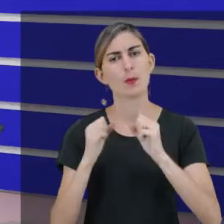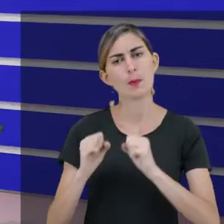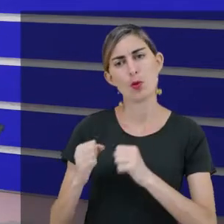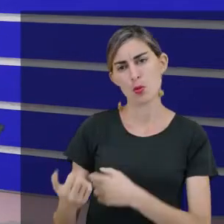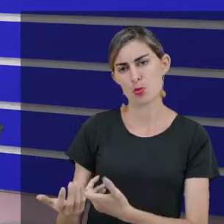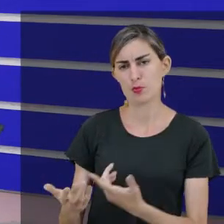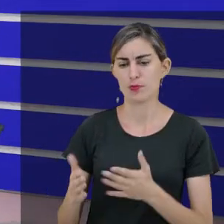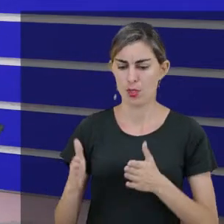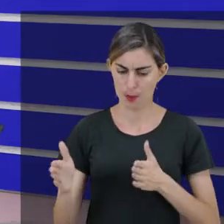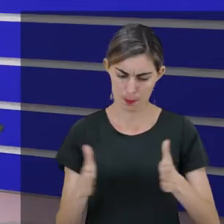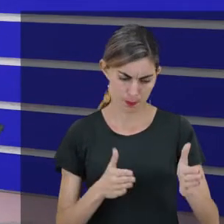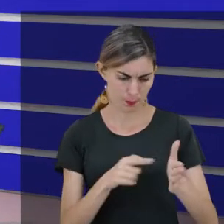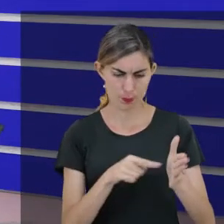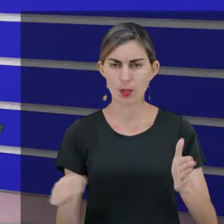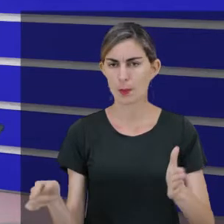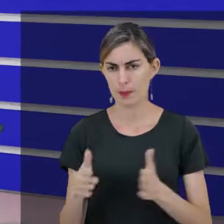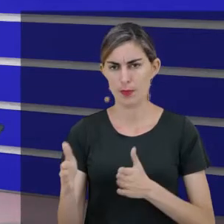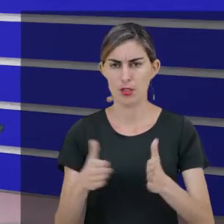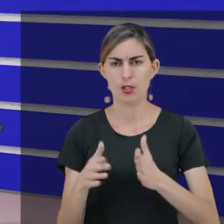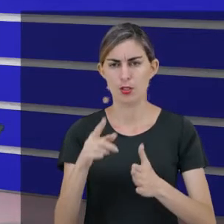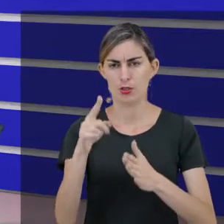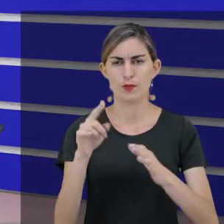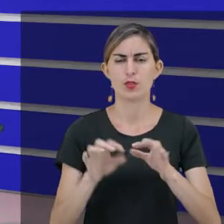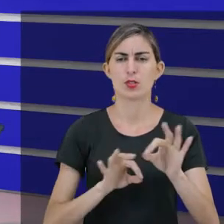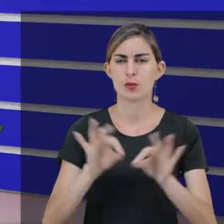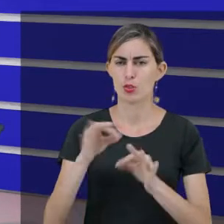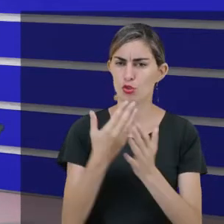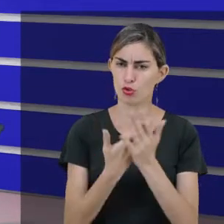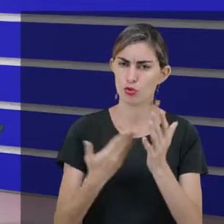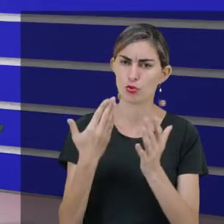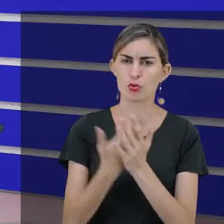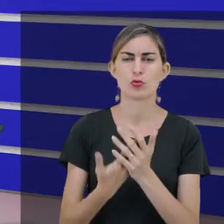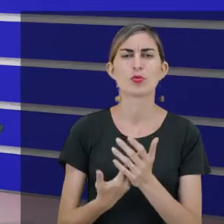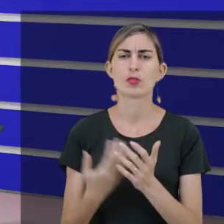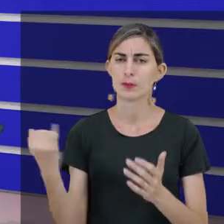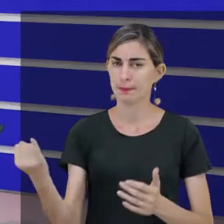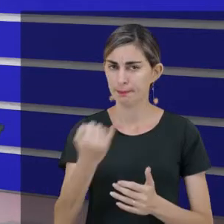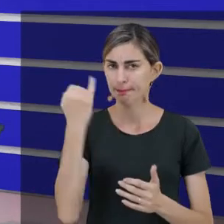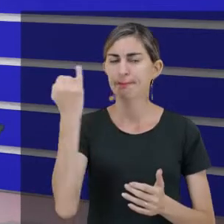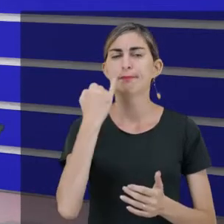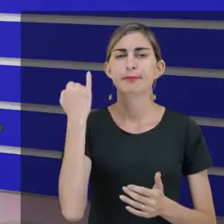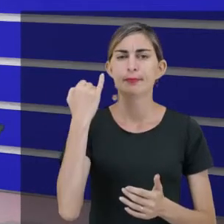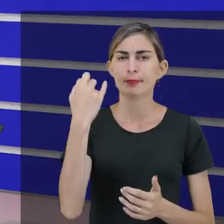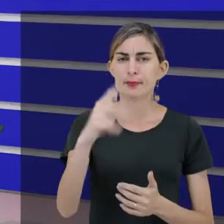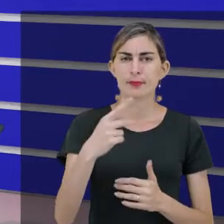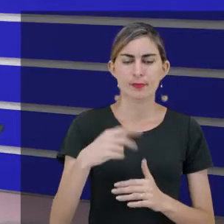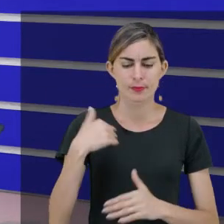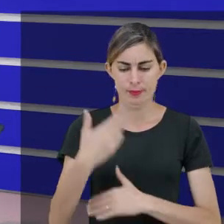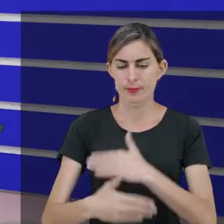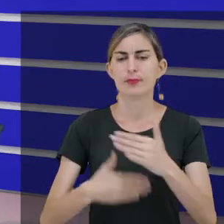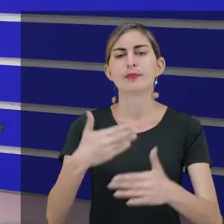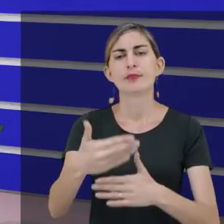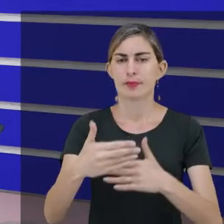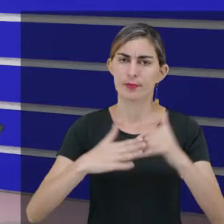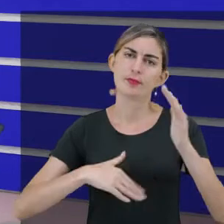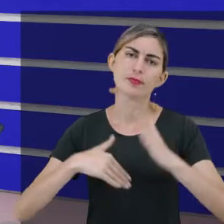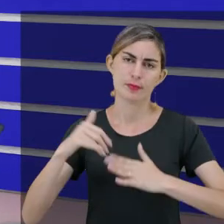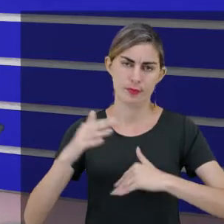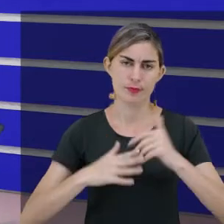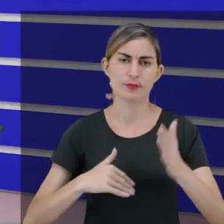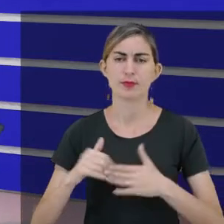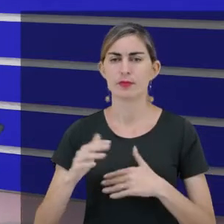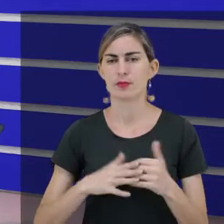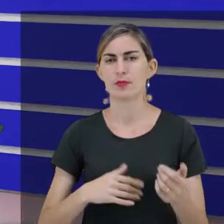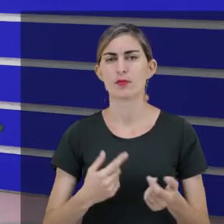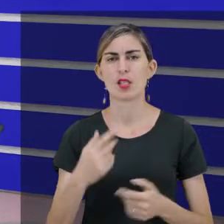acho que esse período que você está aí, que você está destinando ao estudo, ele é extremamente importante para você desenvolver logo essa competência.